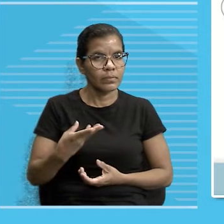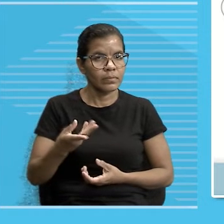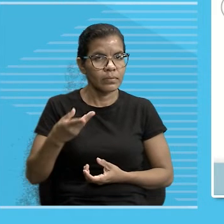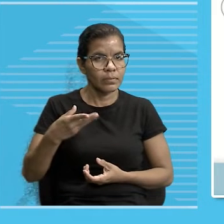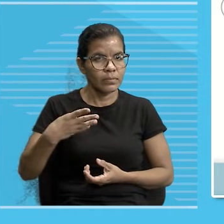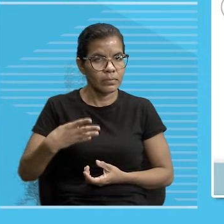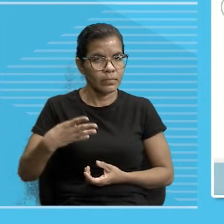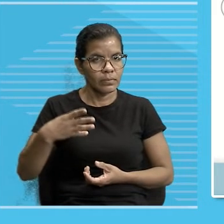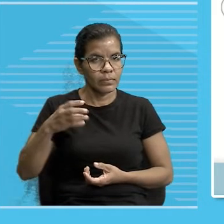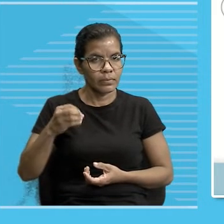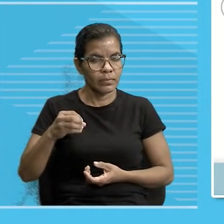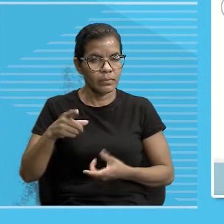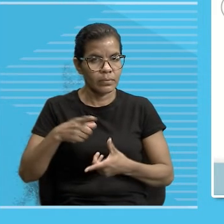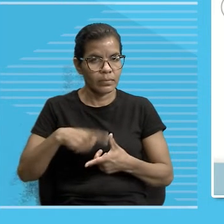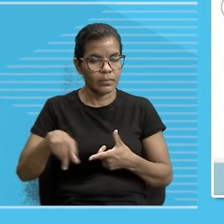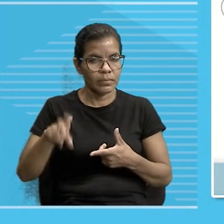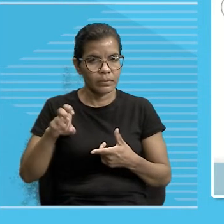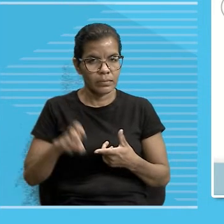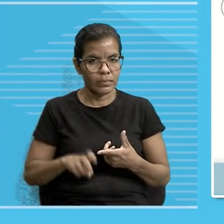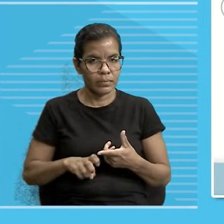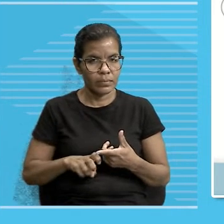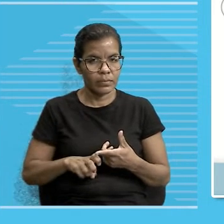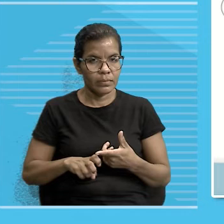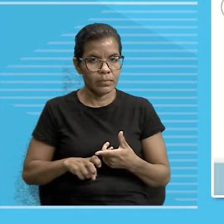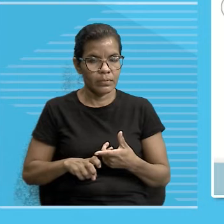40 sobre 5